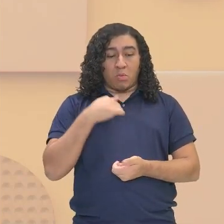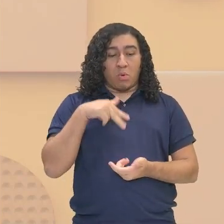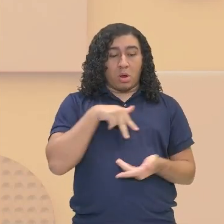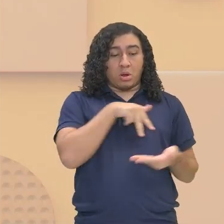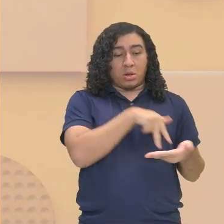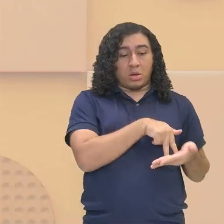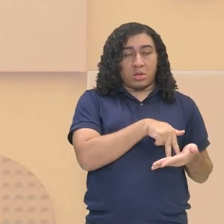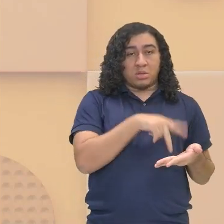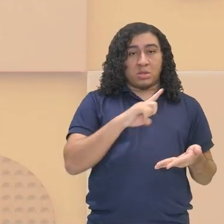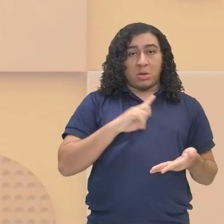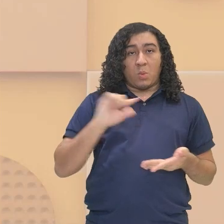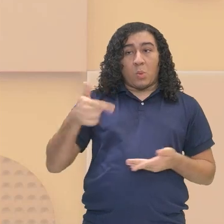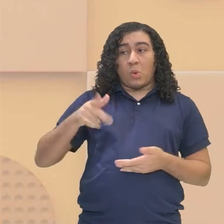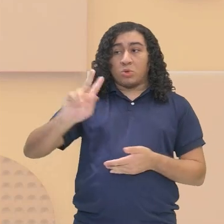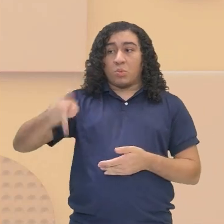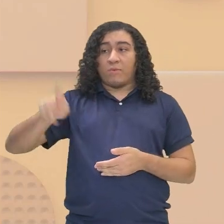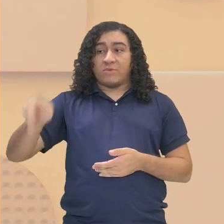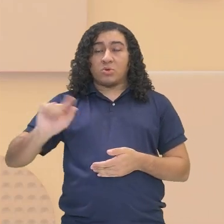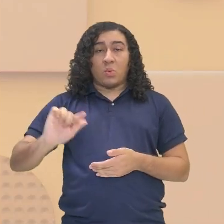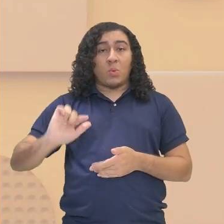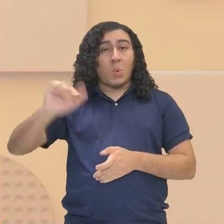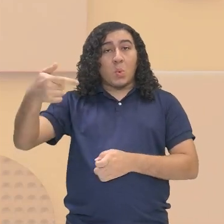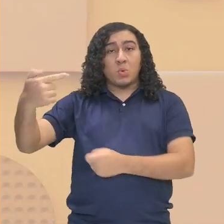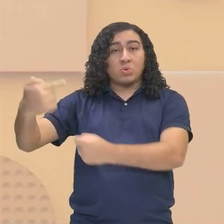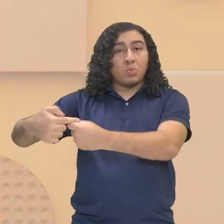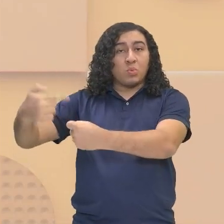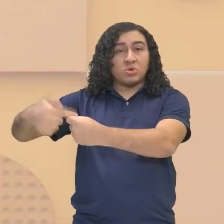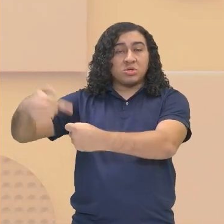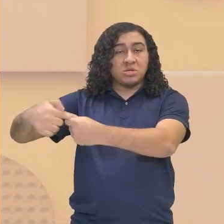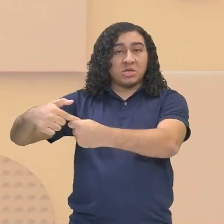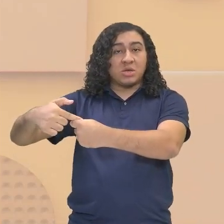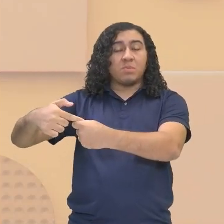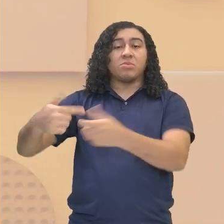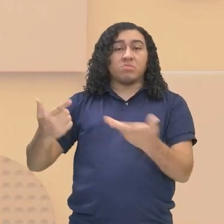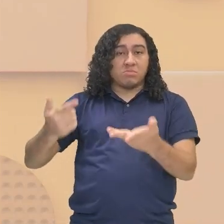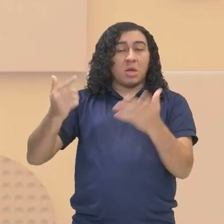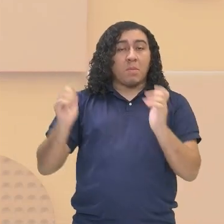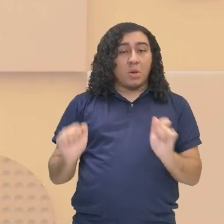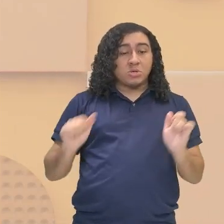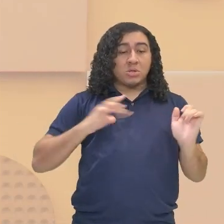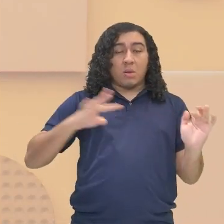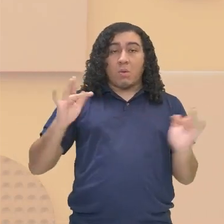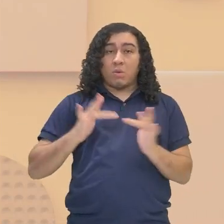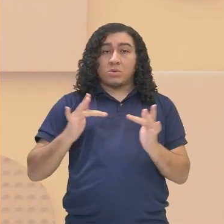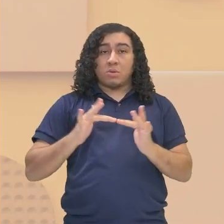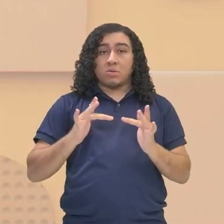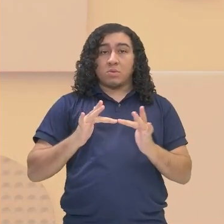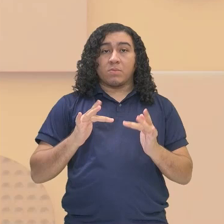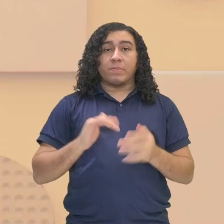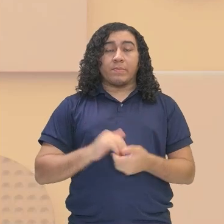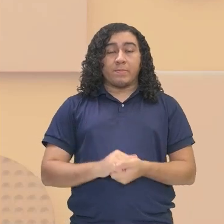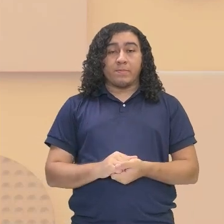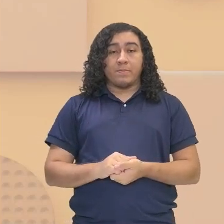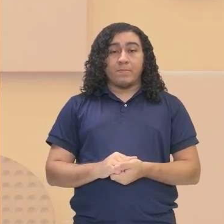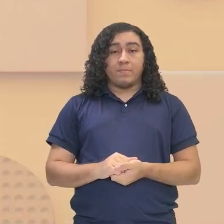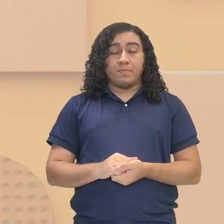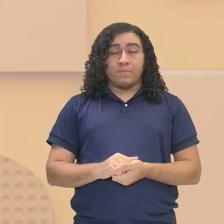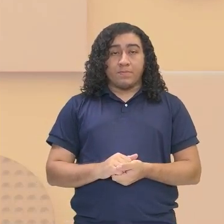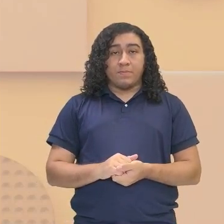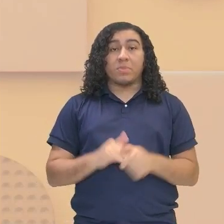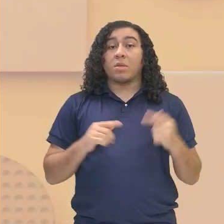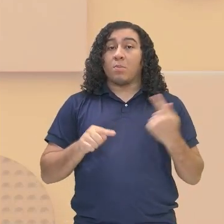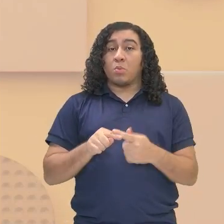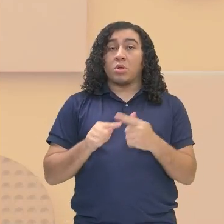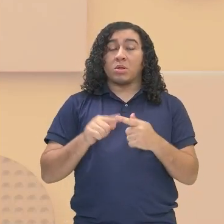com o professor que está lá em Silves, que está lá em Guajará, que está lá em Borba, não é mesmo? Então, por quê? Porque a gente tem, então, esses